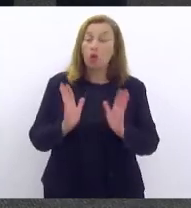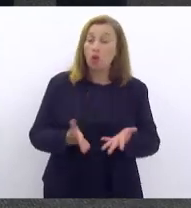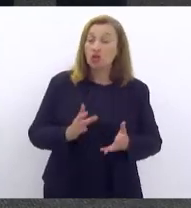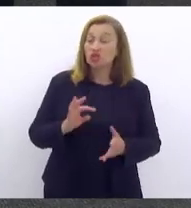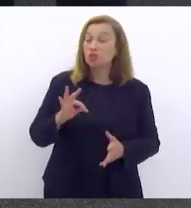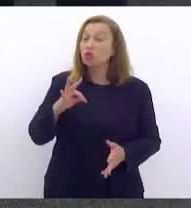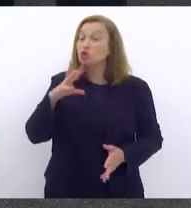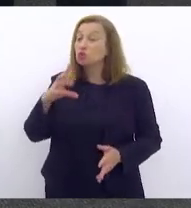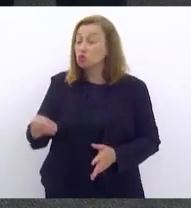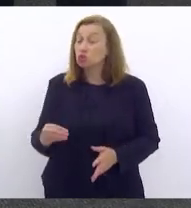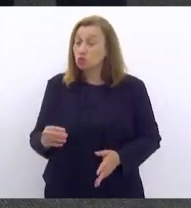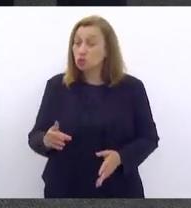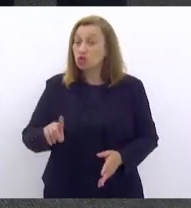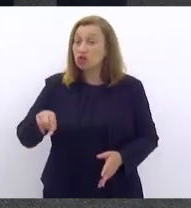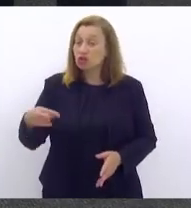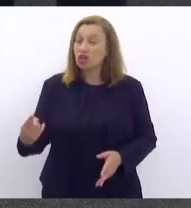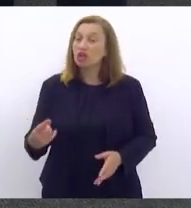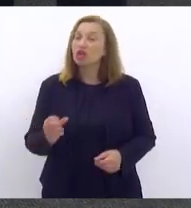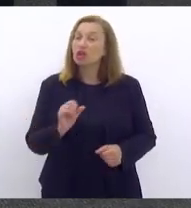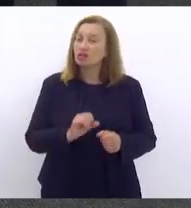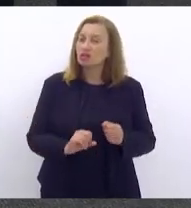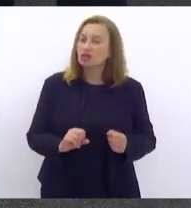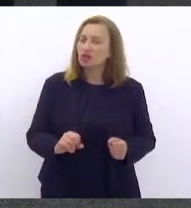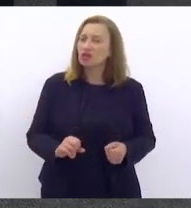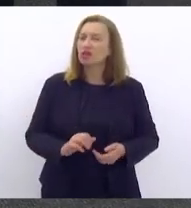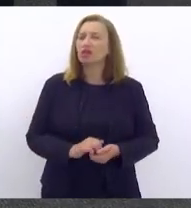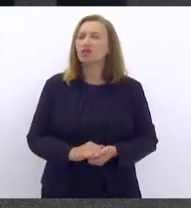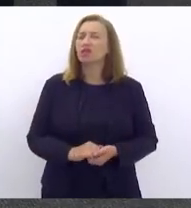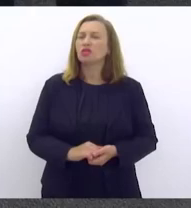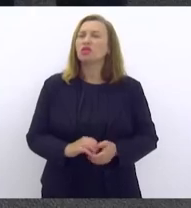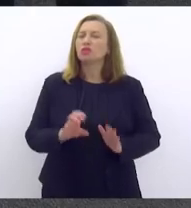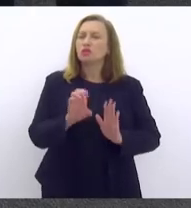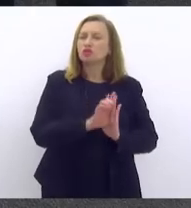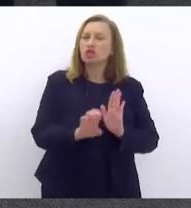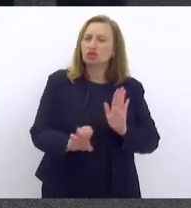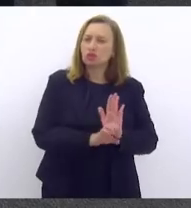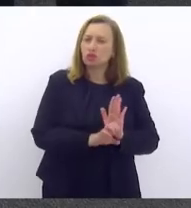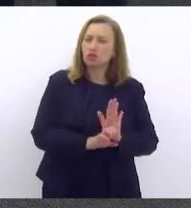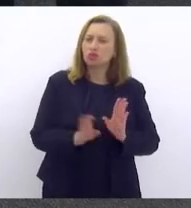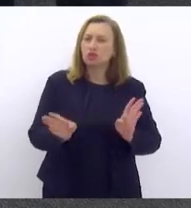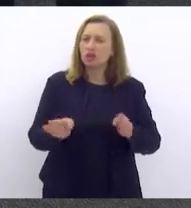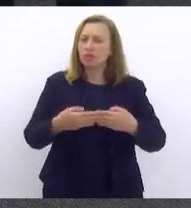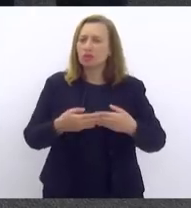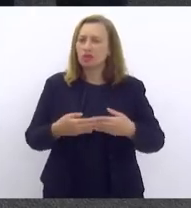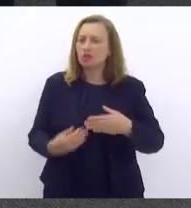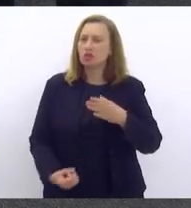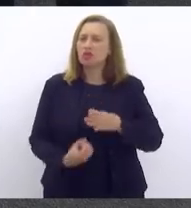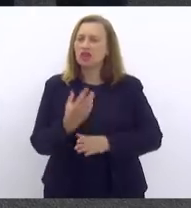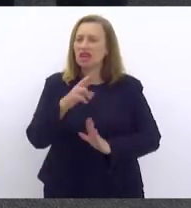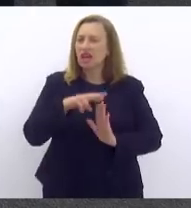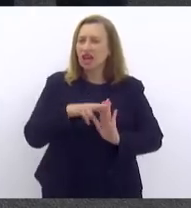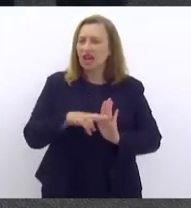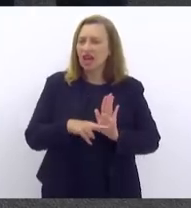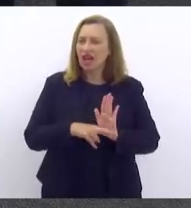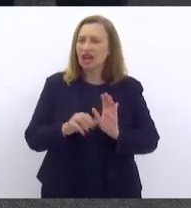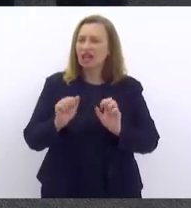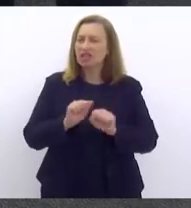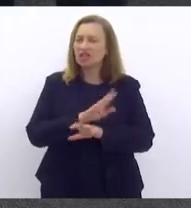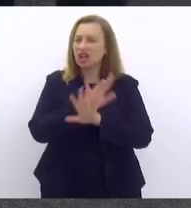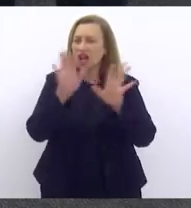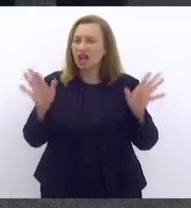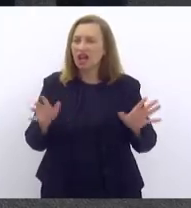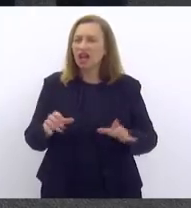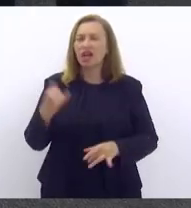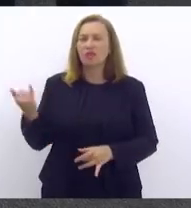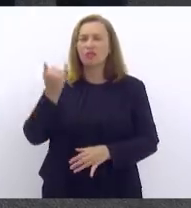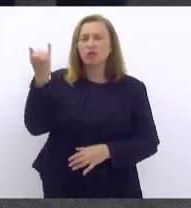tudo que nós fizemos, que nós vamos consagrar com o Estatuto das Blitz, que vai definir regras claras, é importante que o cidadão do Rio